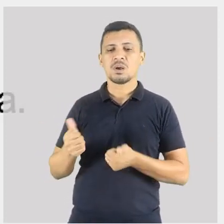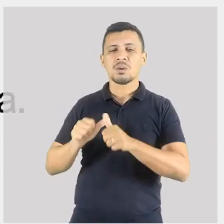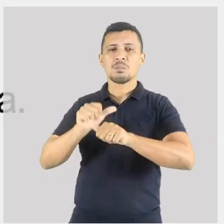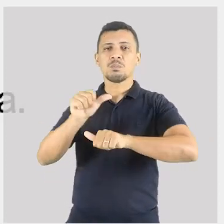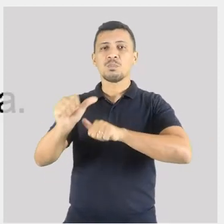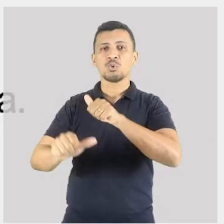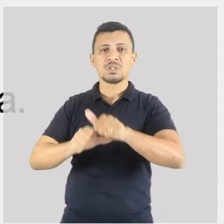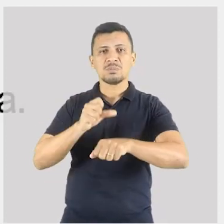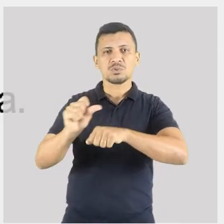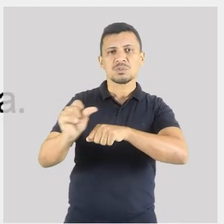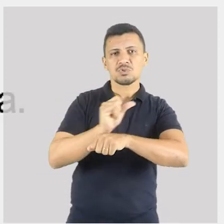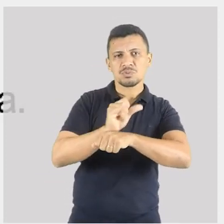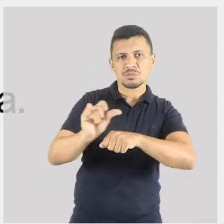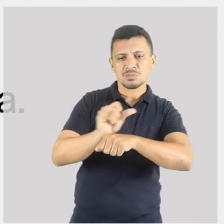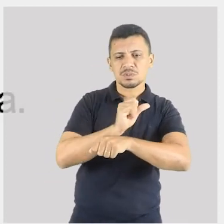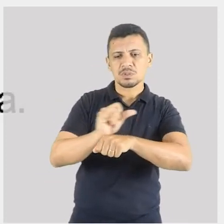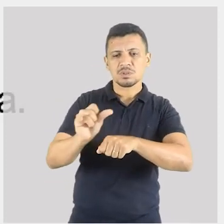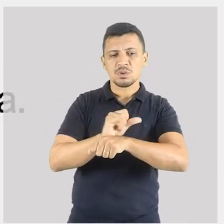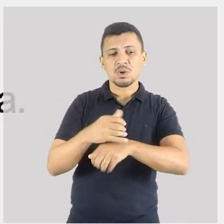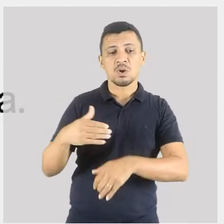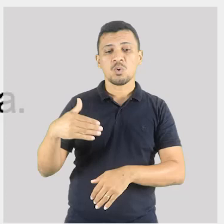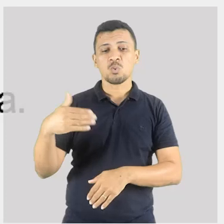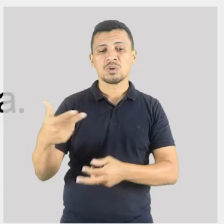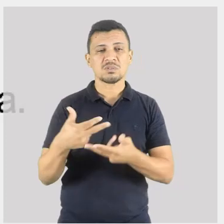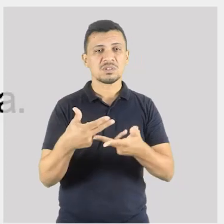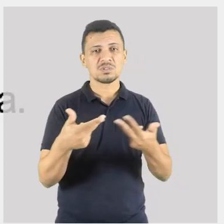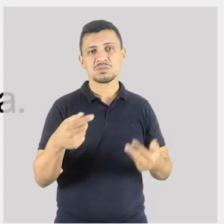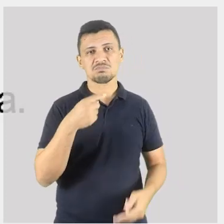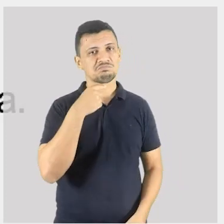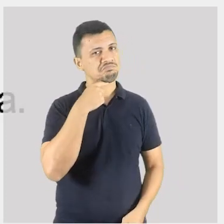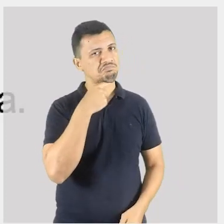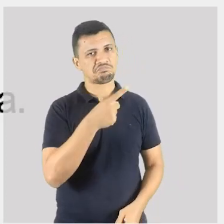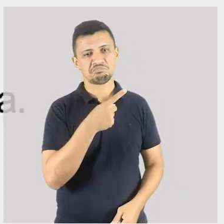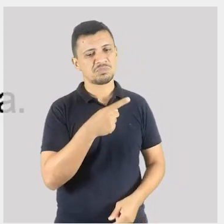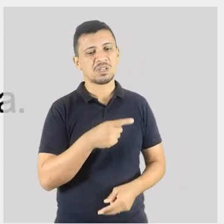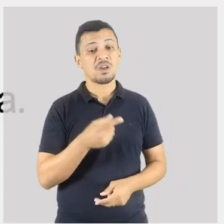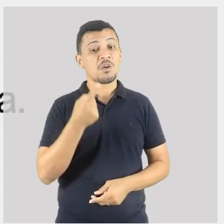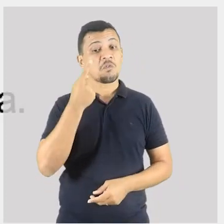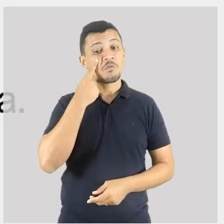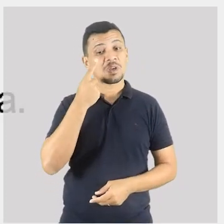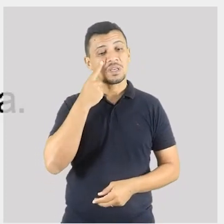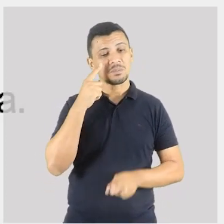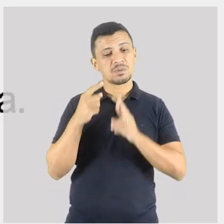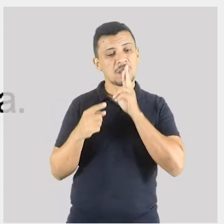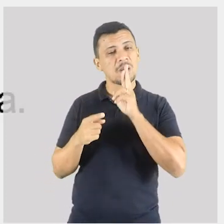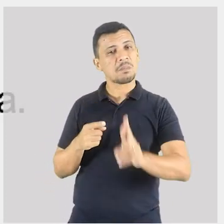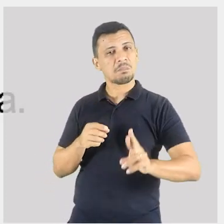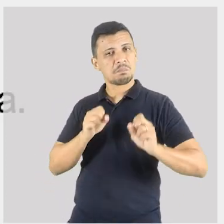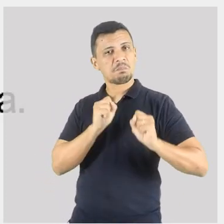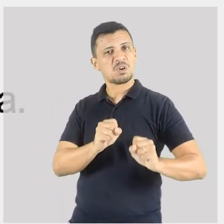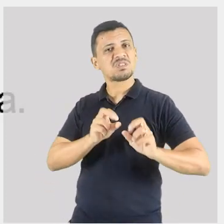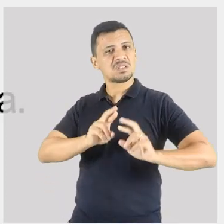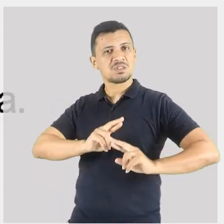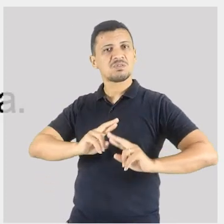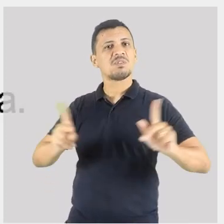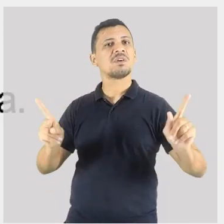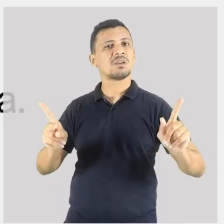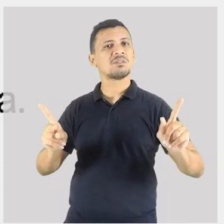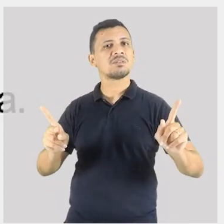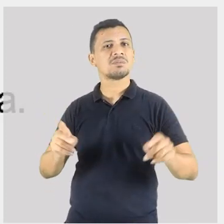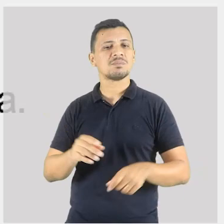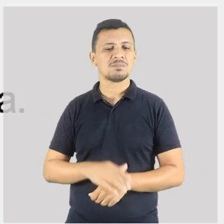mudemos de estratégia quando as coisas não nos saem bem e veremos que o resultado poderá ser